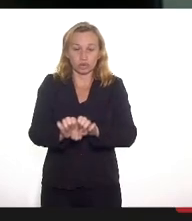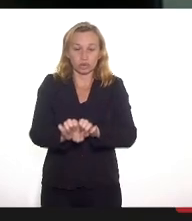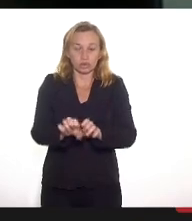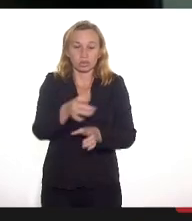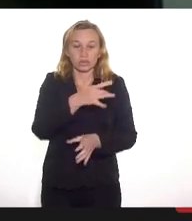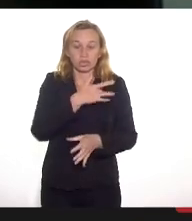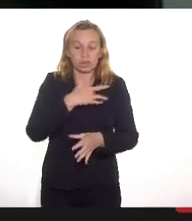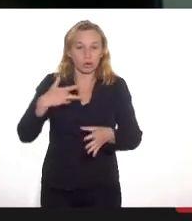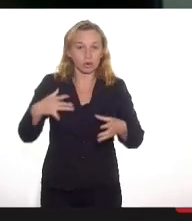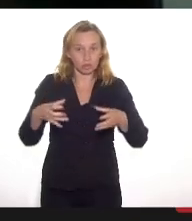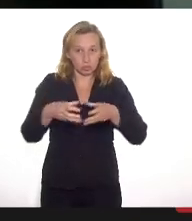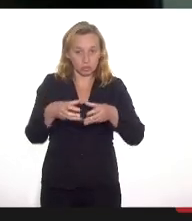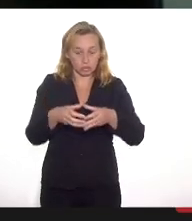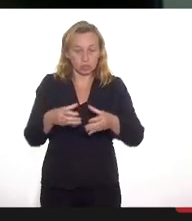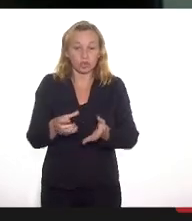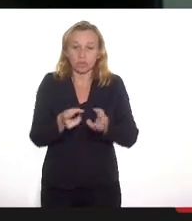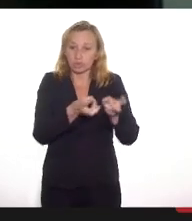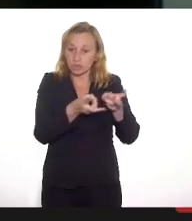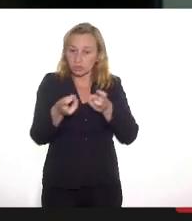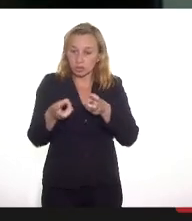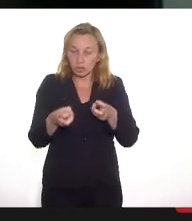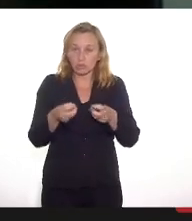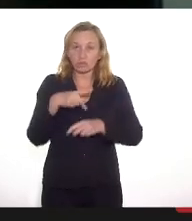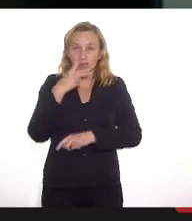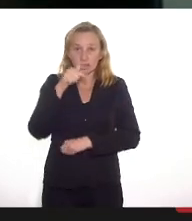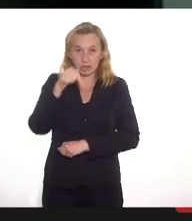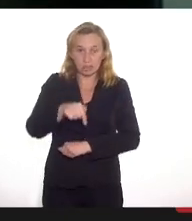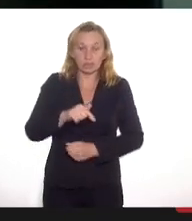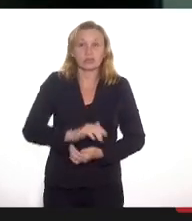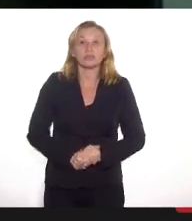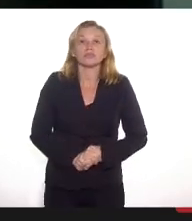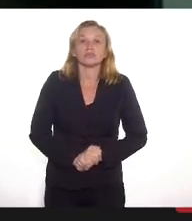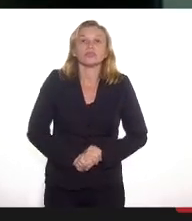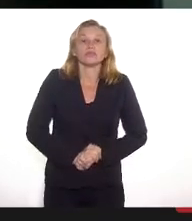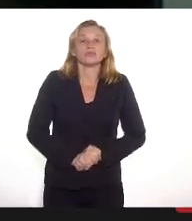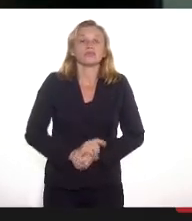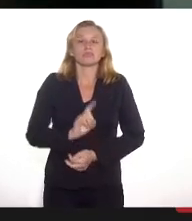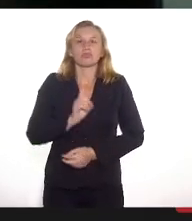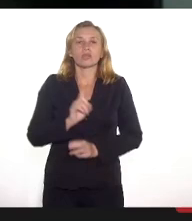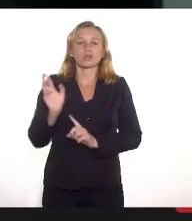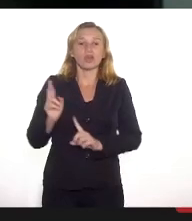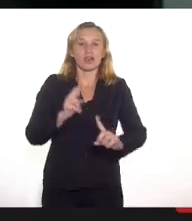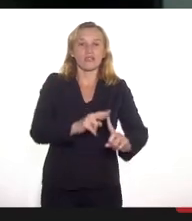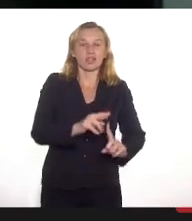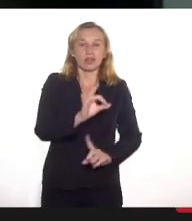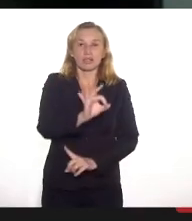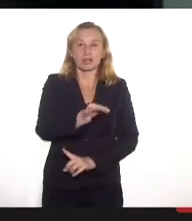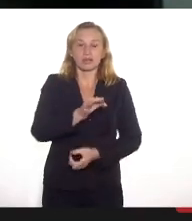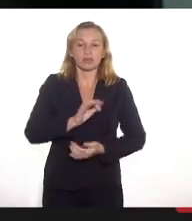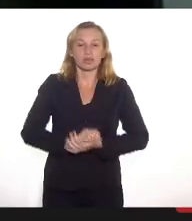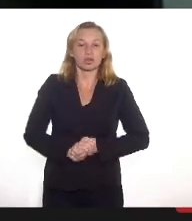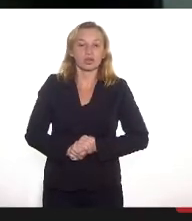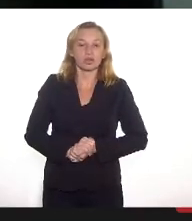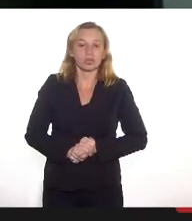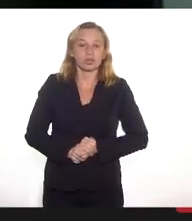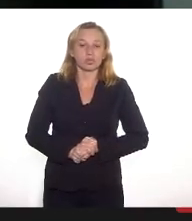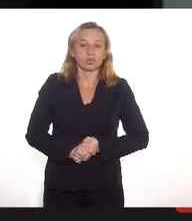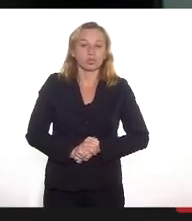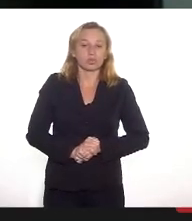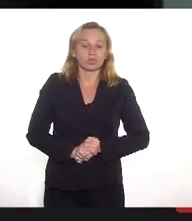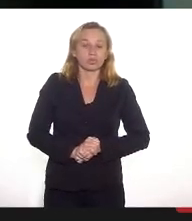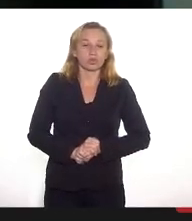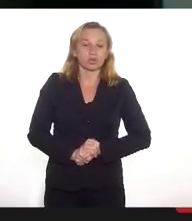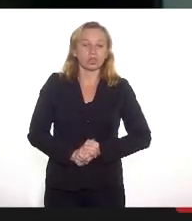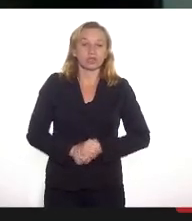então assim as observações que são feitas aqui elas não se referem necessariamente ao seu